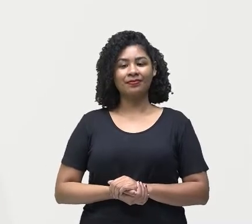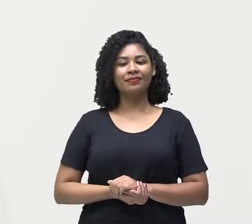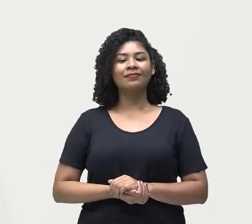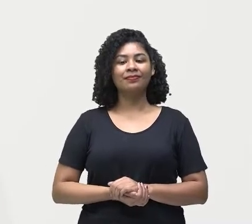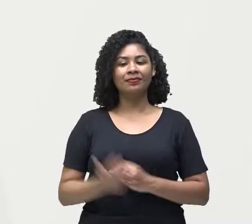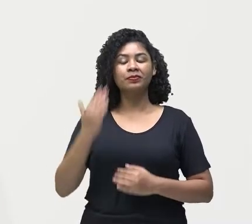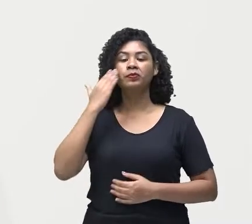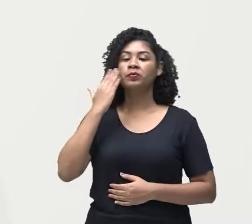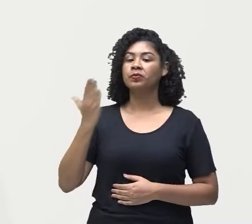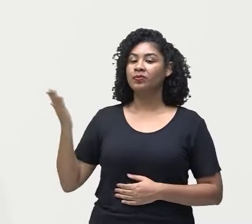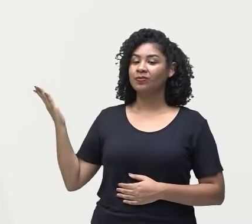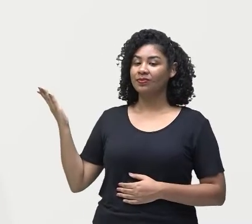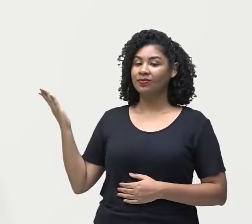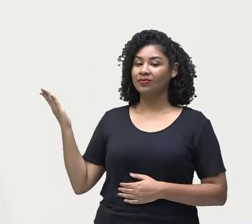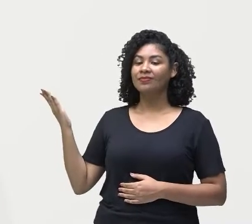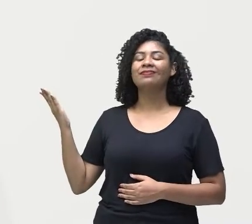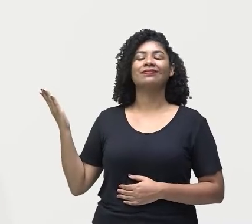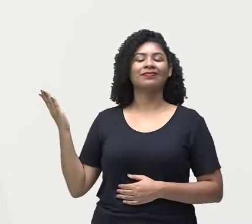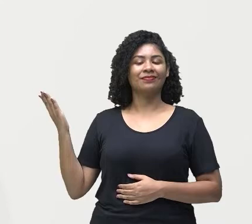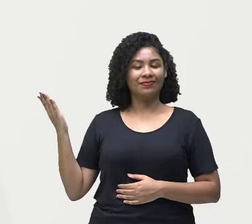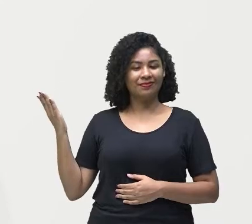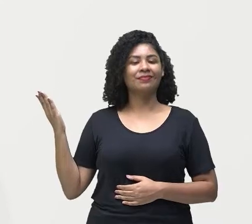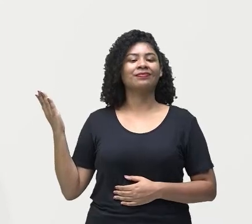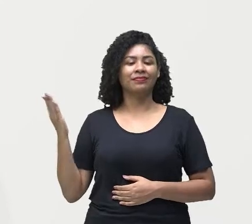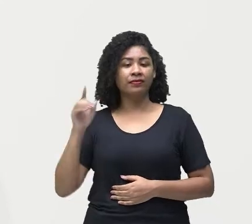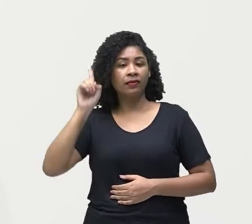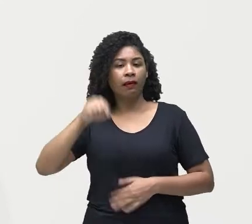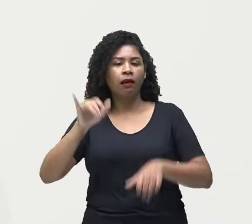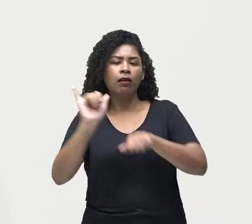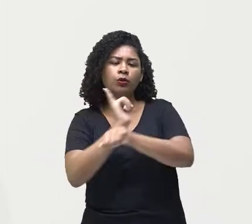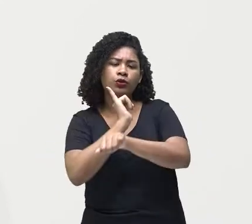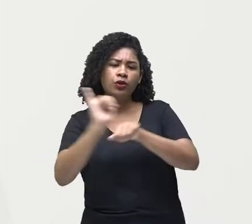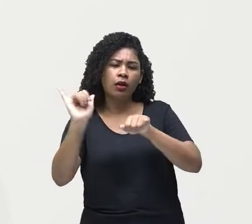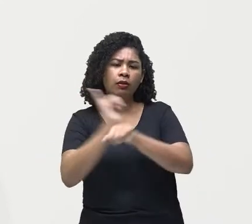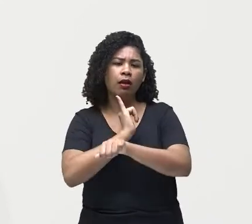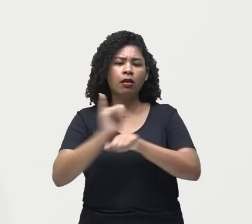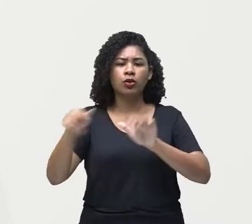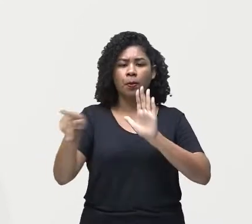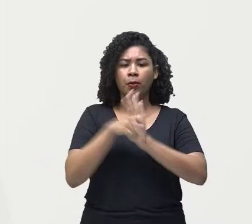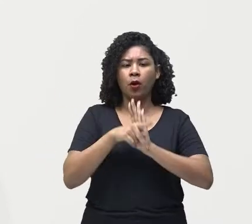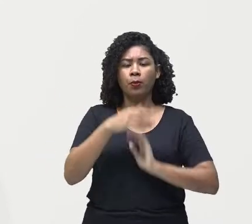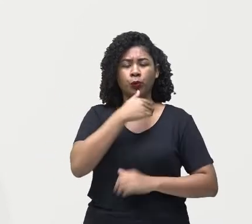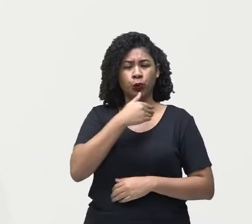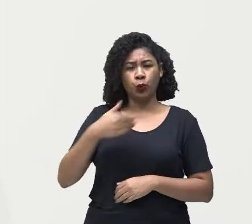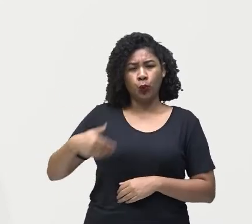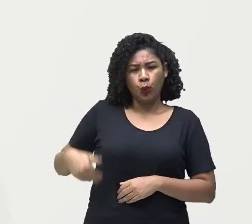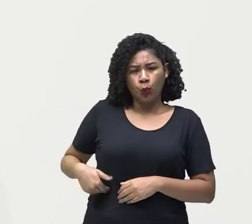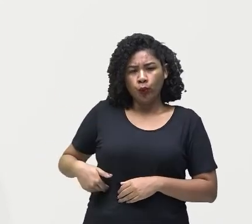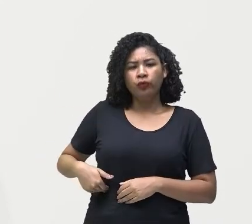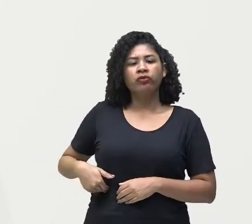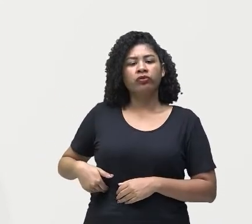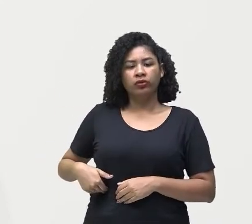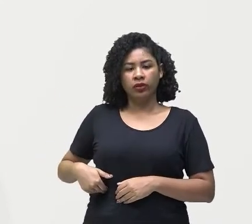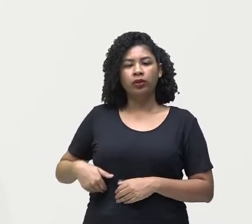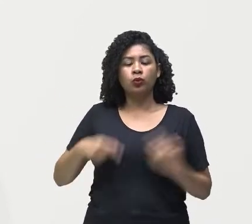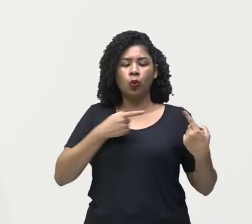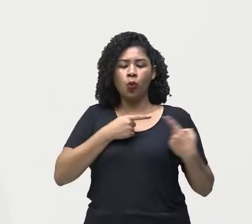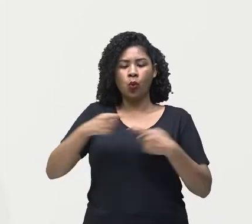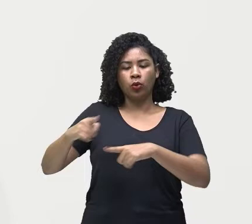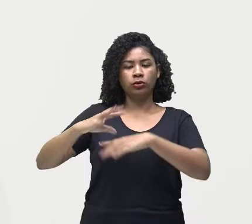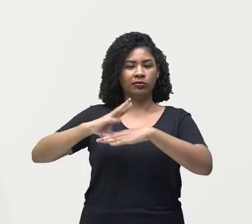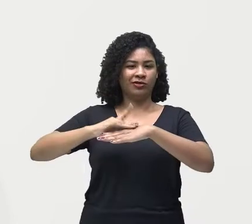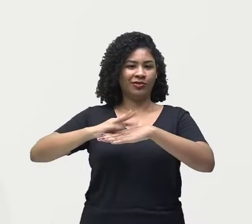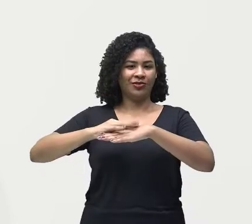muda são as medidas adotadas pelas autoridades no combate ao problema.